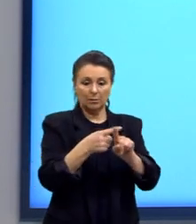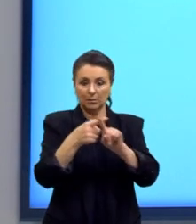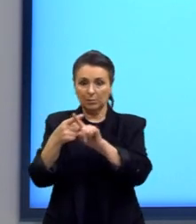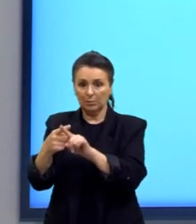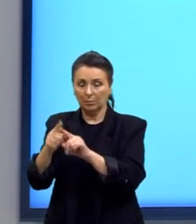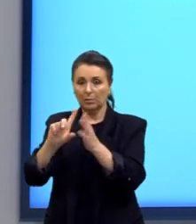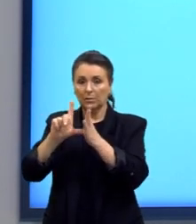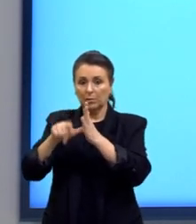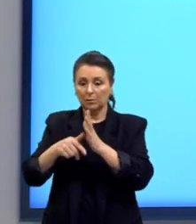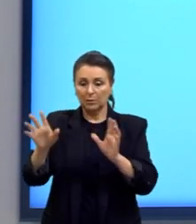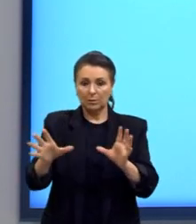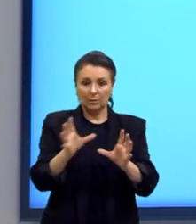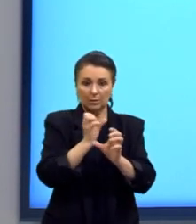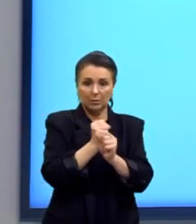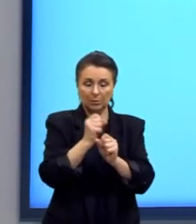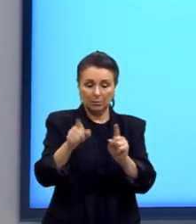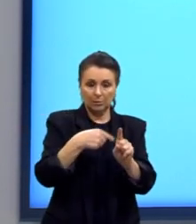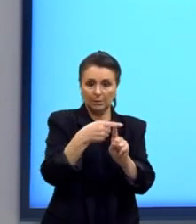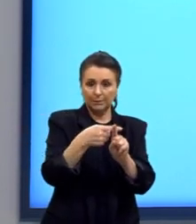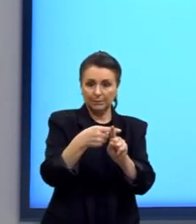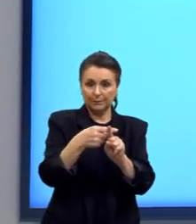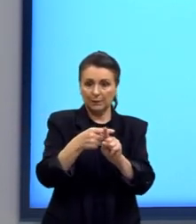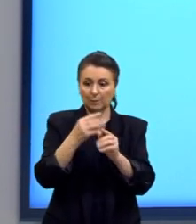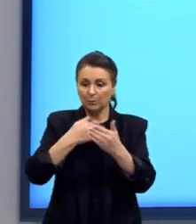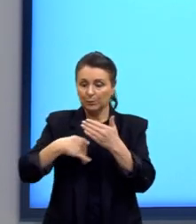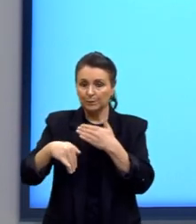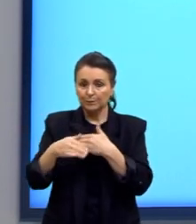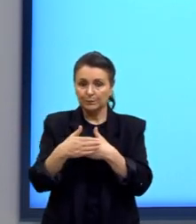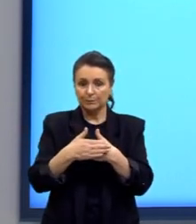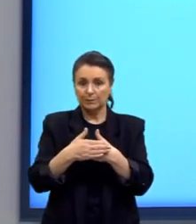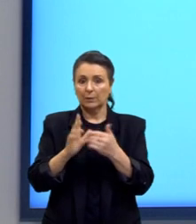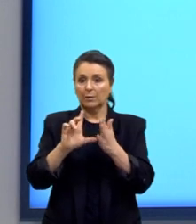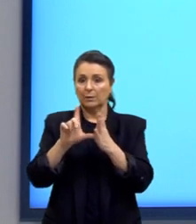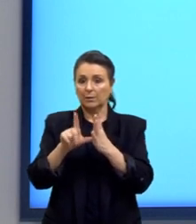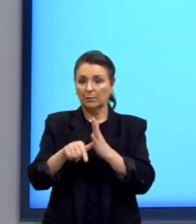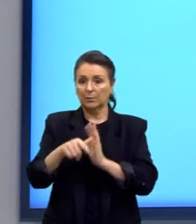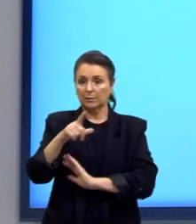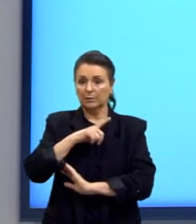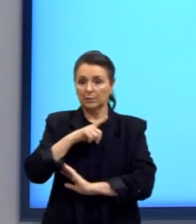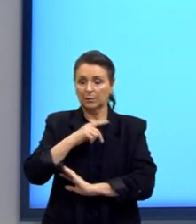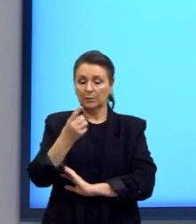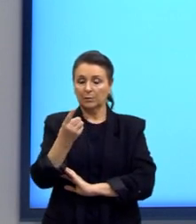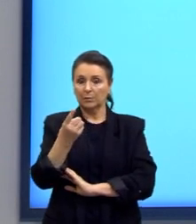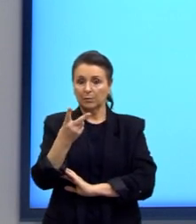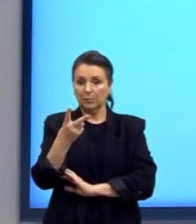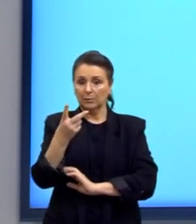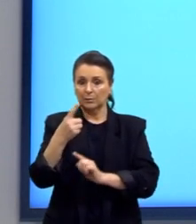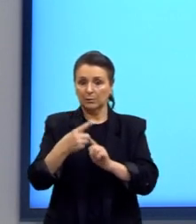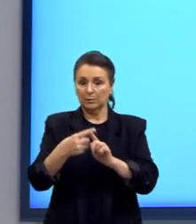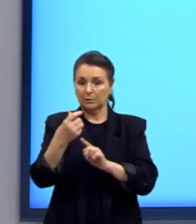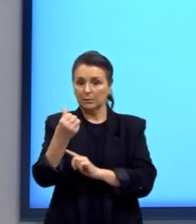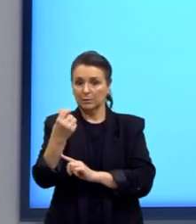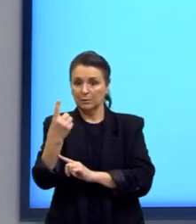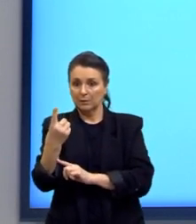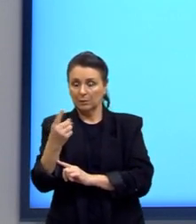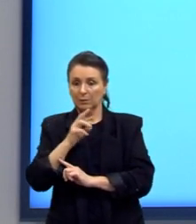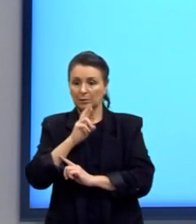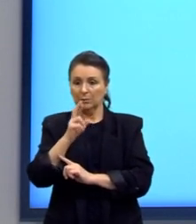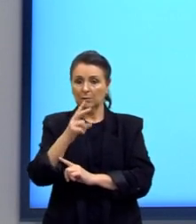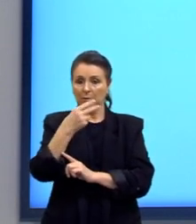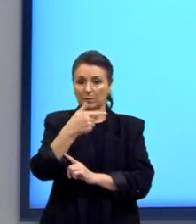e depois somamos todos os termos né no final nós teremos 12 vezes 61 que